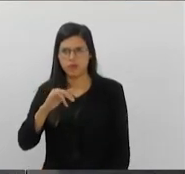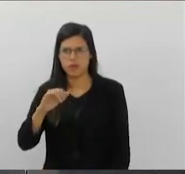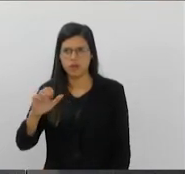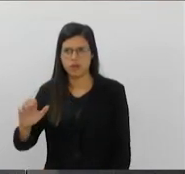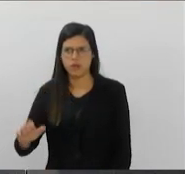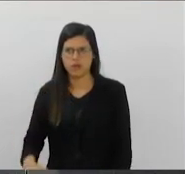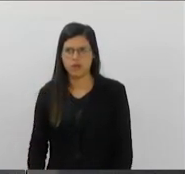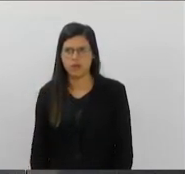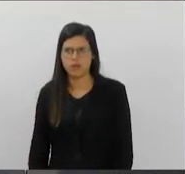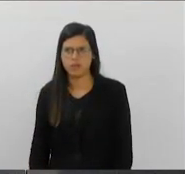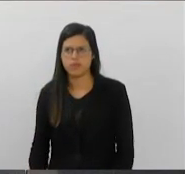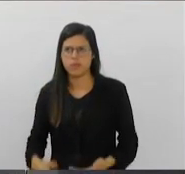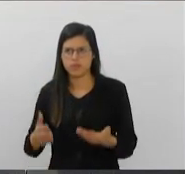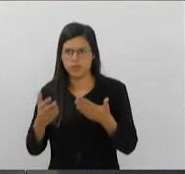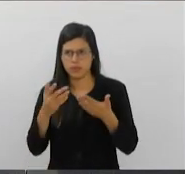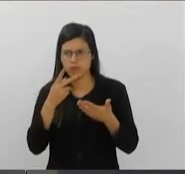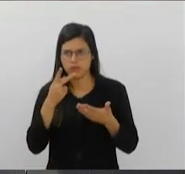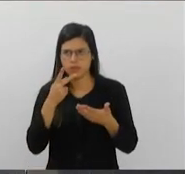Você quer falar, boneco?